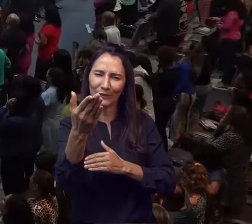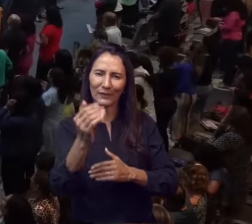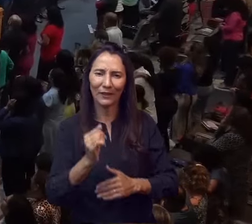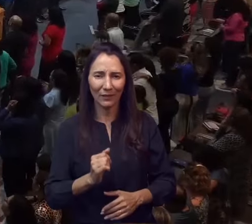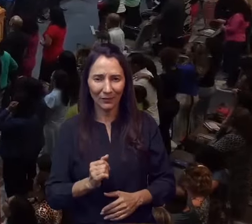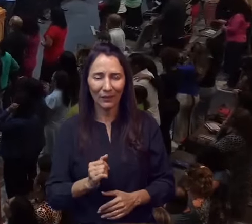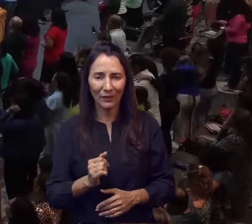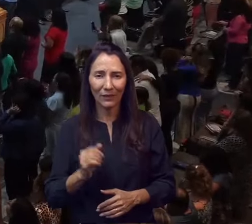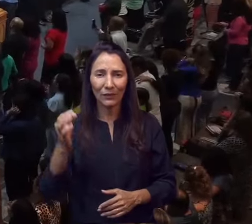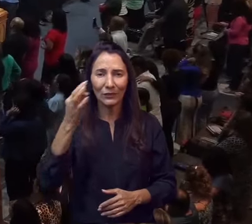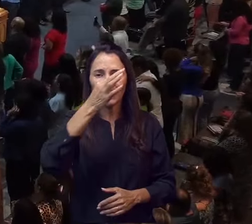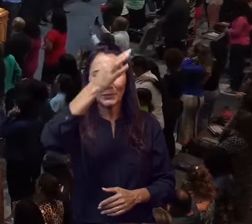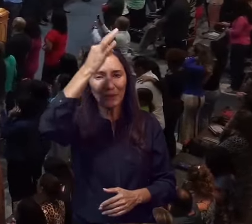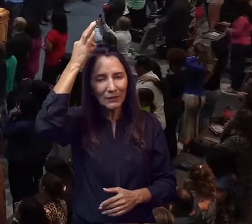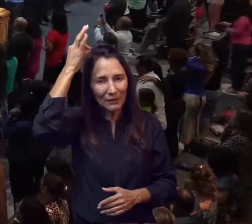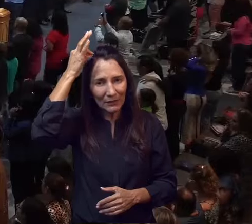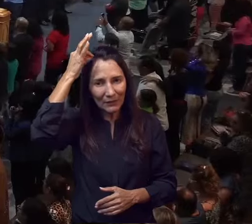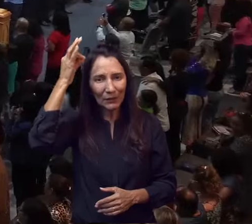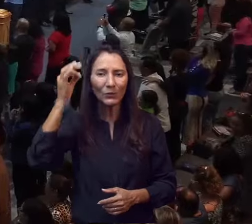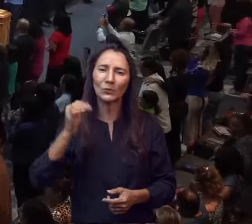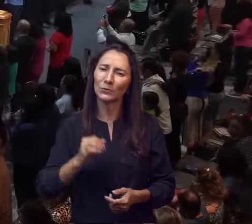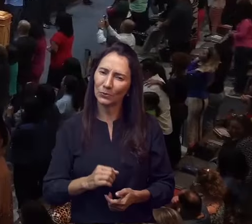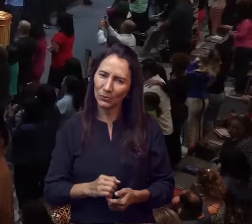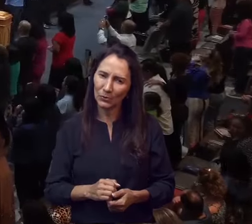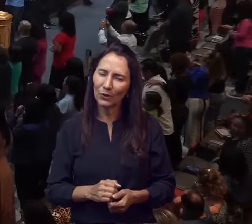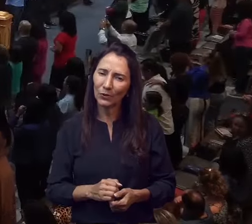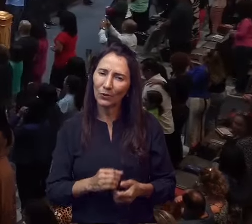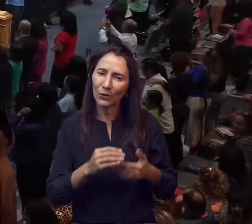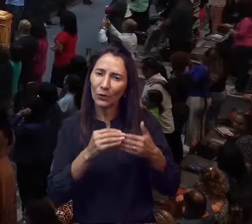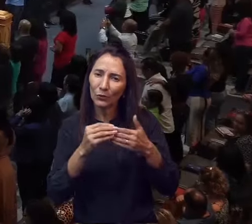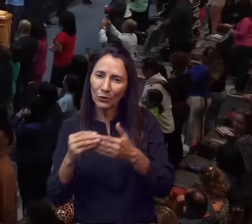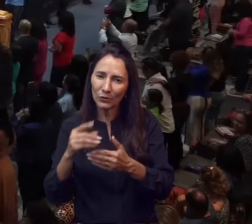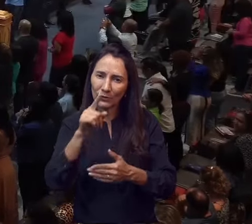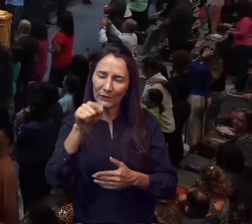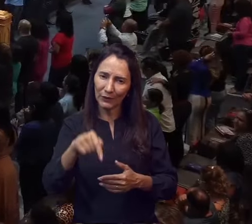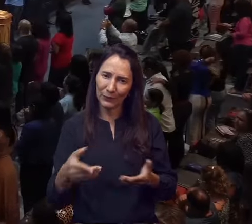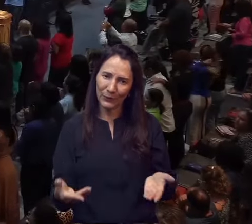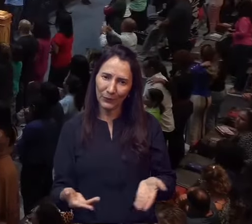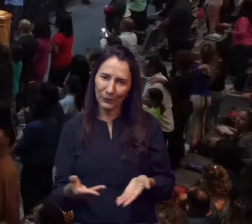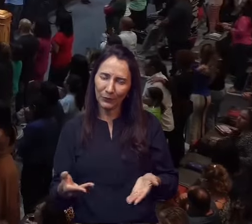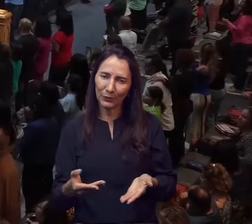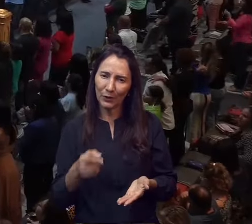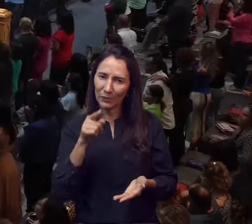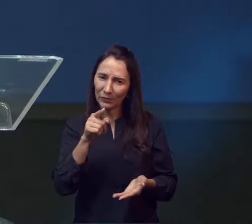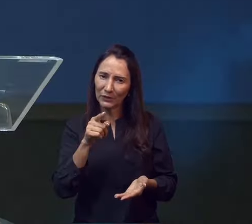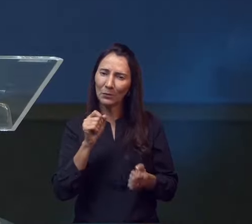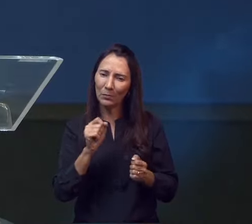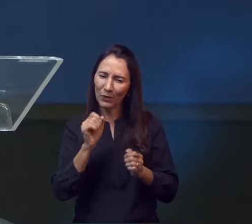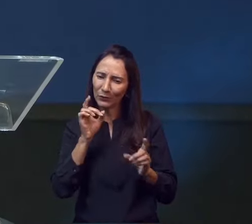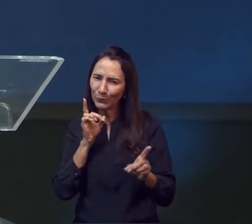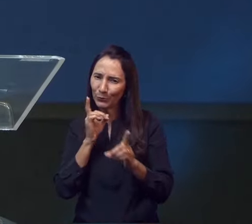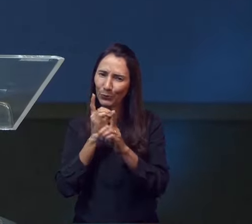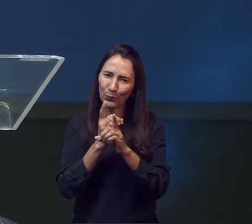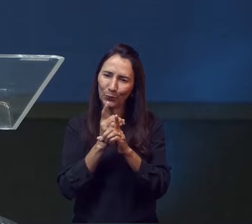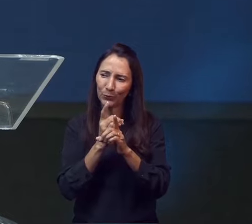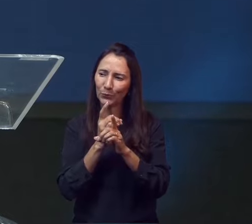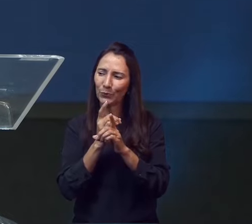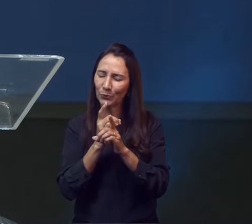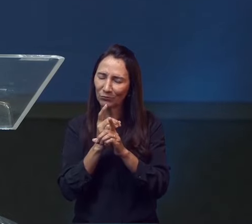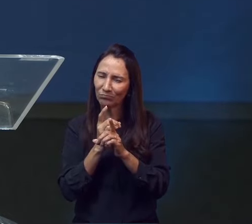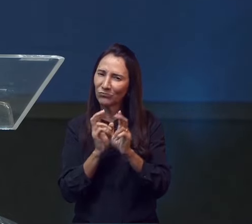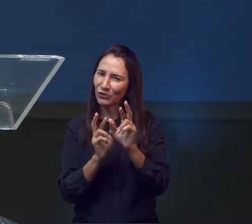proporcionou você chegar aqui hoje para que você possa ter um encontro pessoal intransferível diferenciado com ele